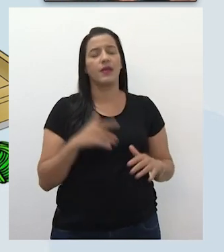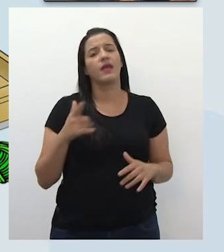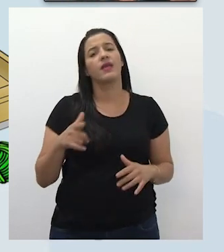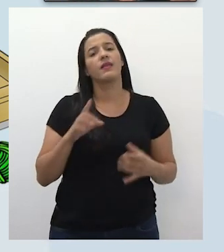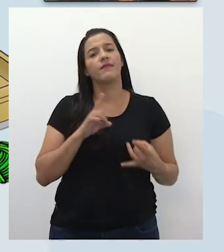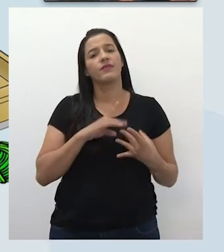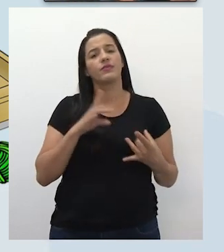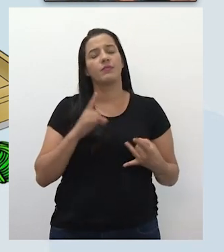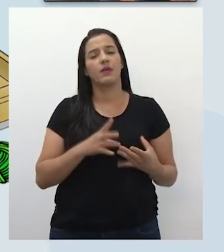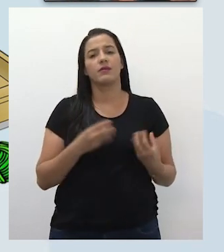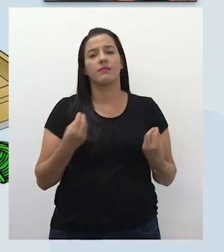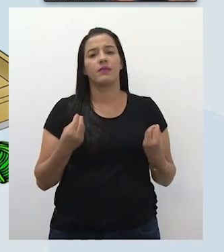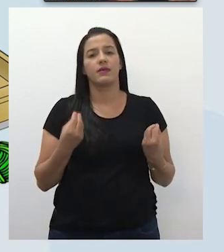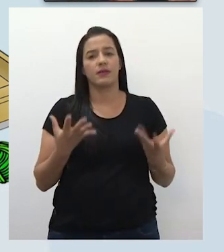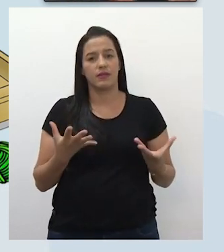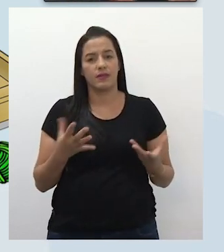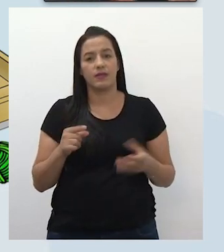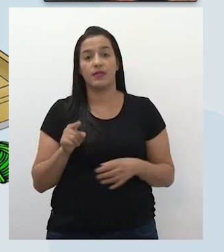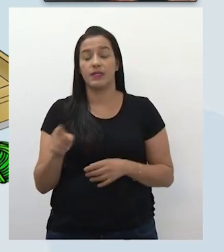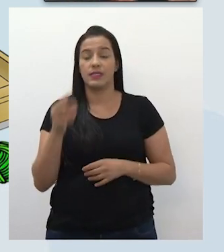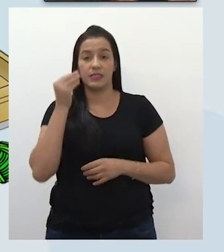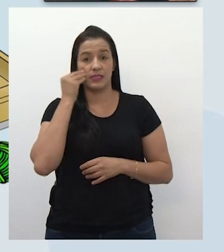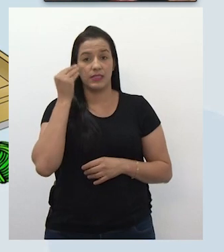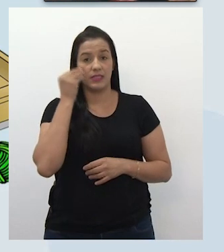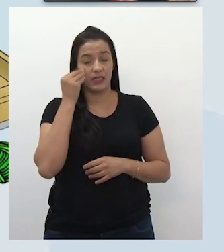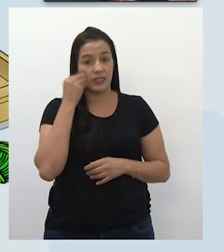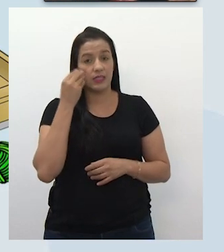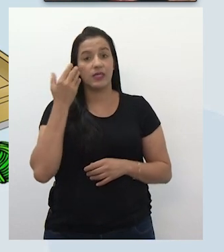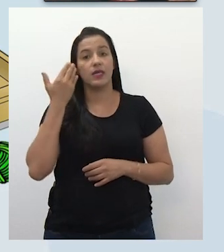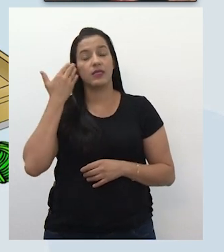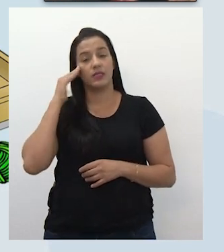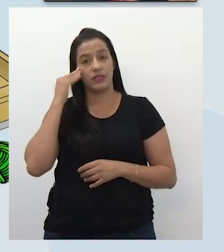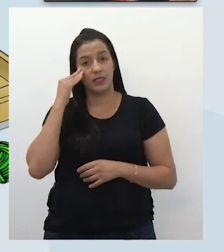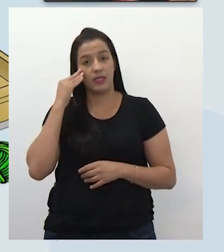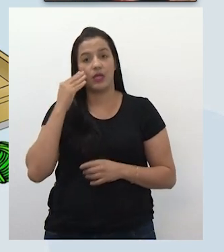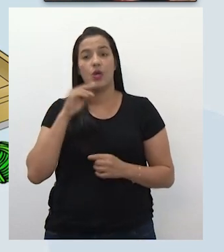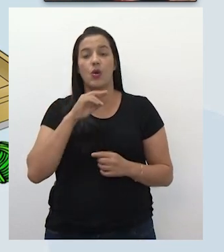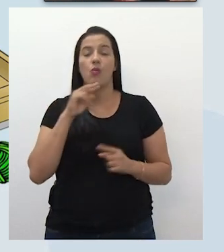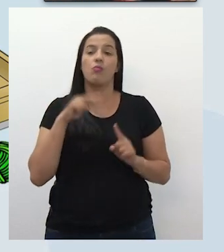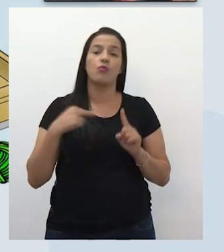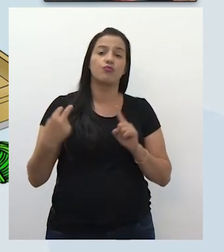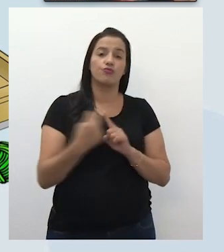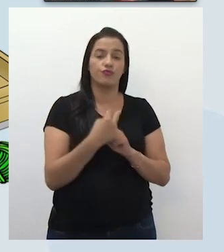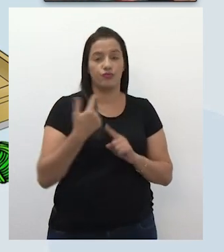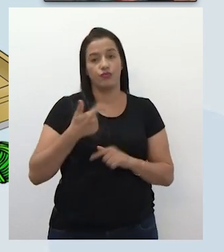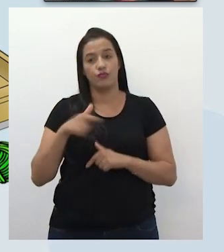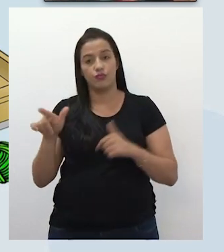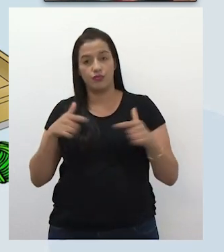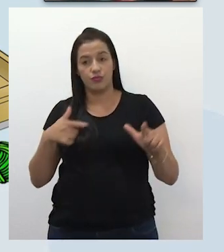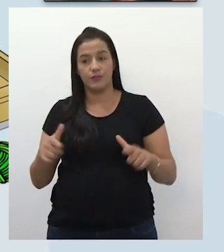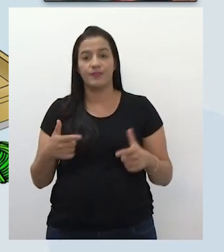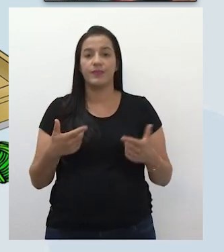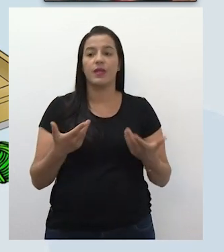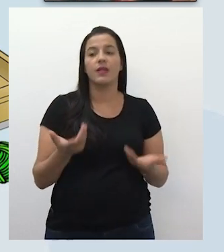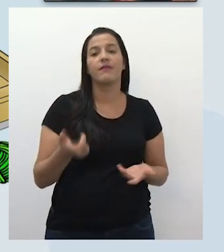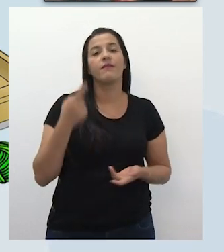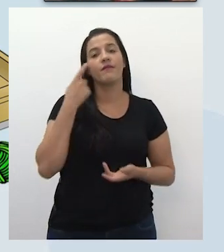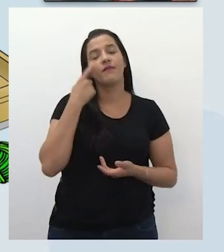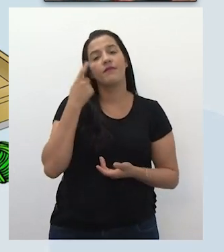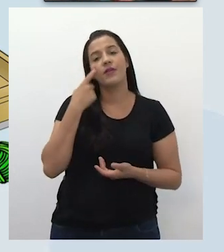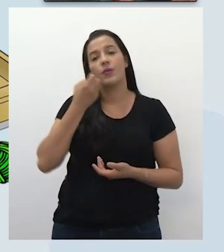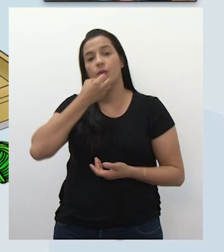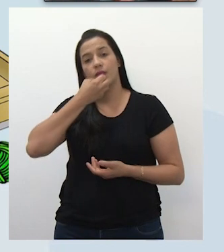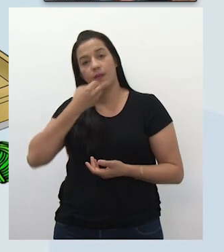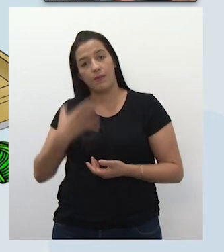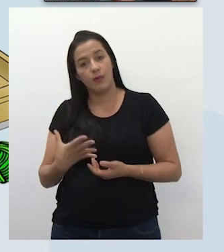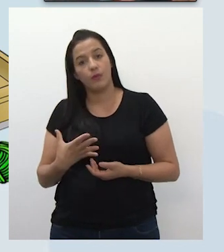provoca? Ele tenta entender o ponto de vista do outro, ele valoriza o que está bom